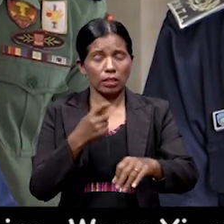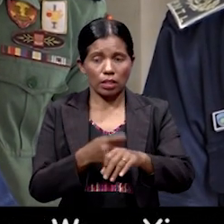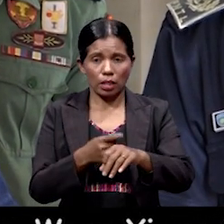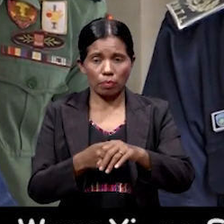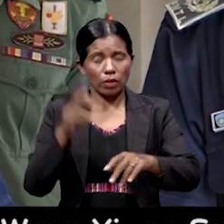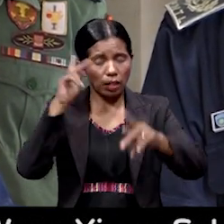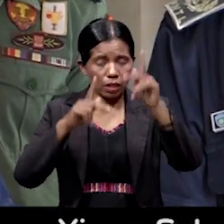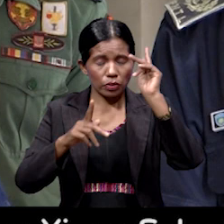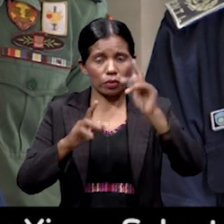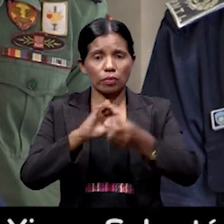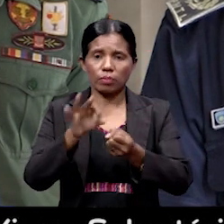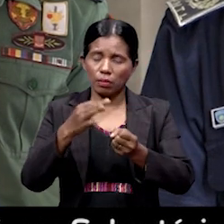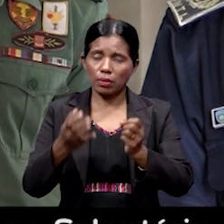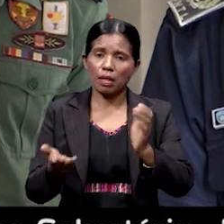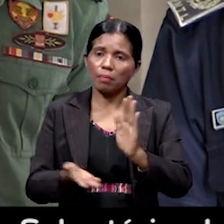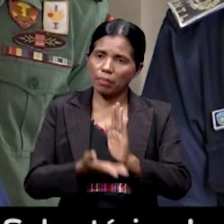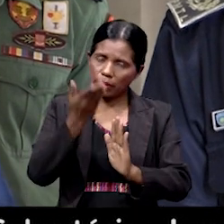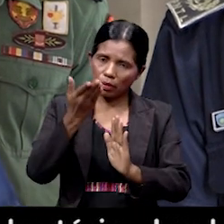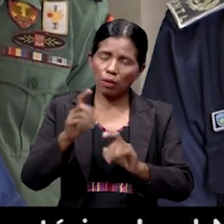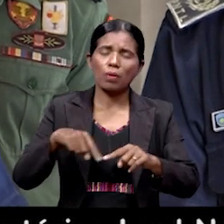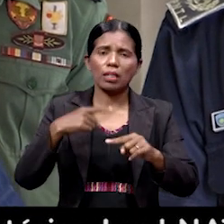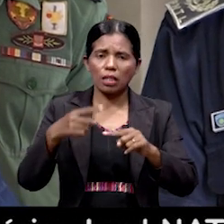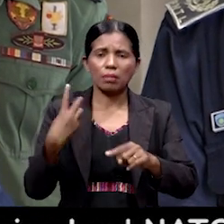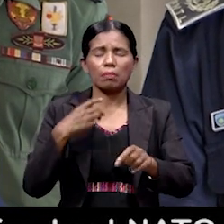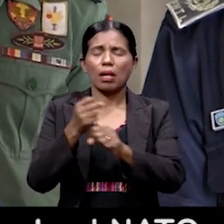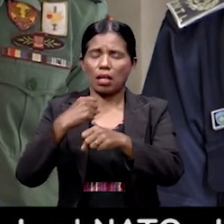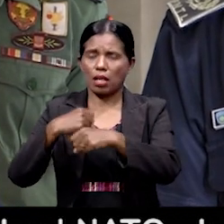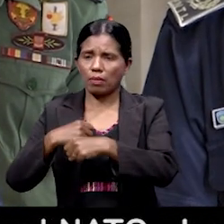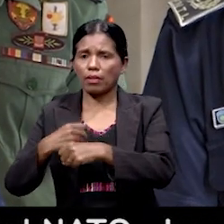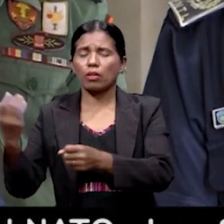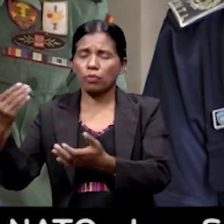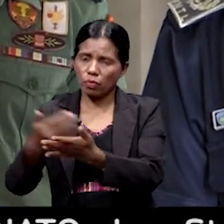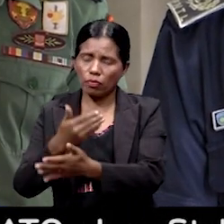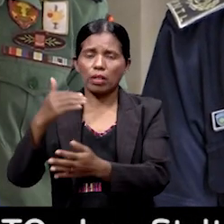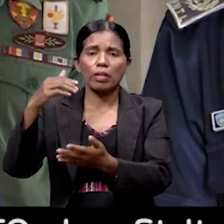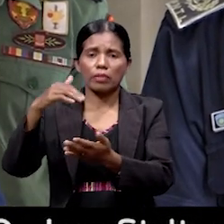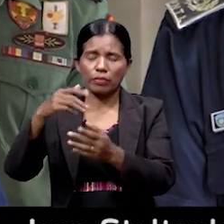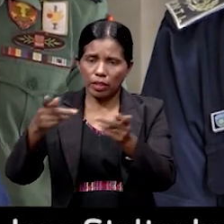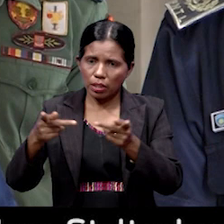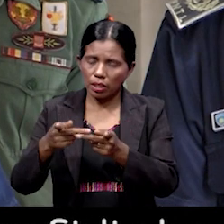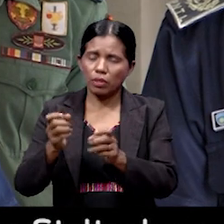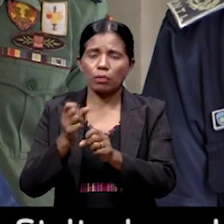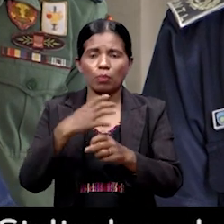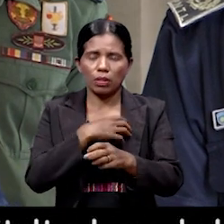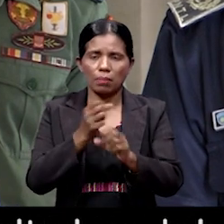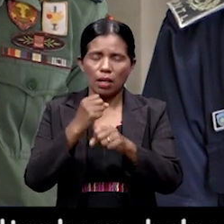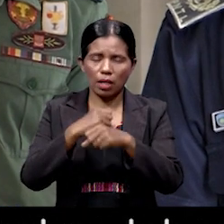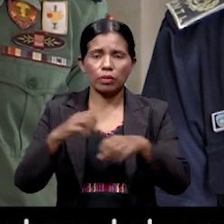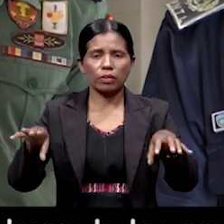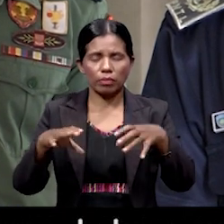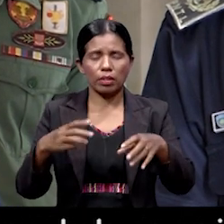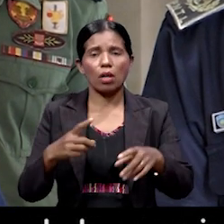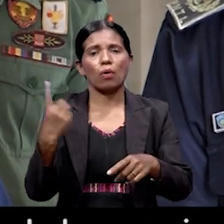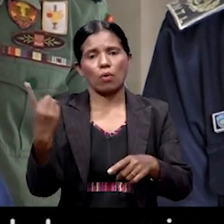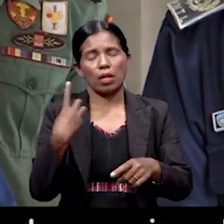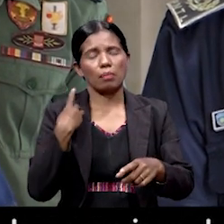ia filafale. Bem, hira ma kita mobiliza fali ba instala fal fatin serne por membro sir halo service. Nebe, ami so reduz membro serne